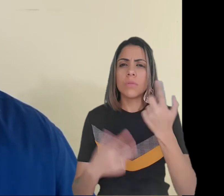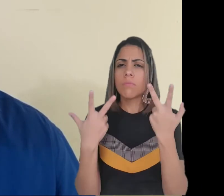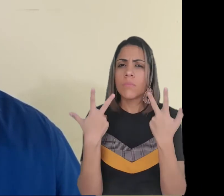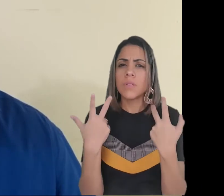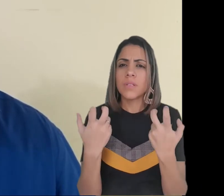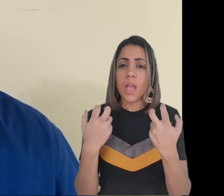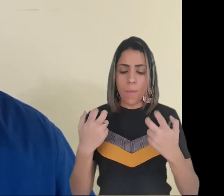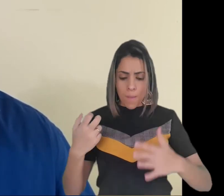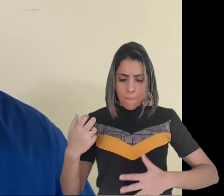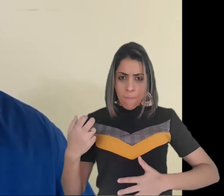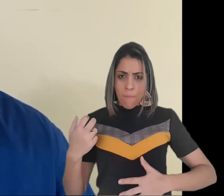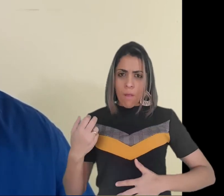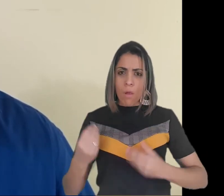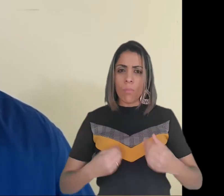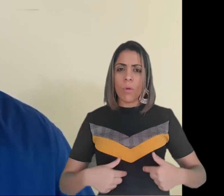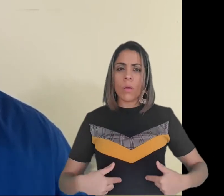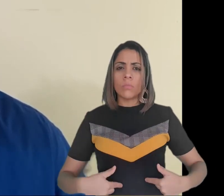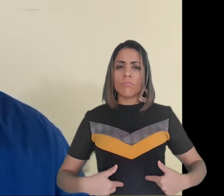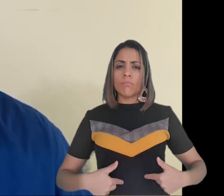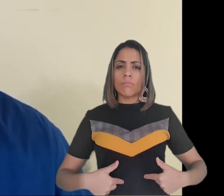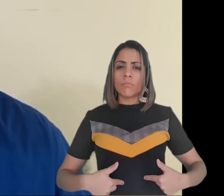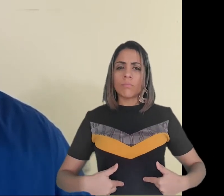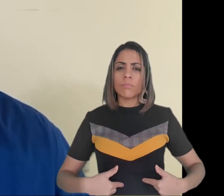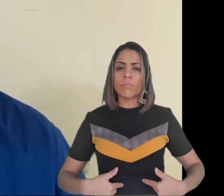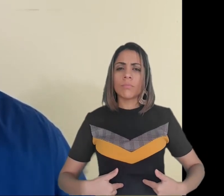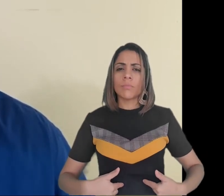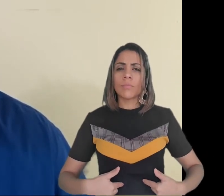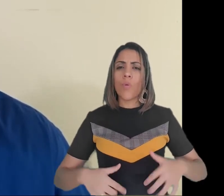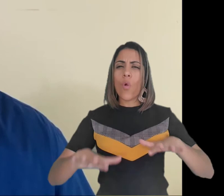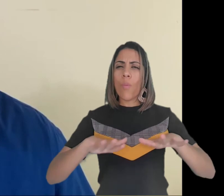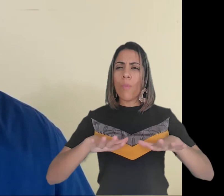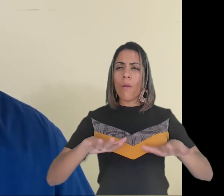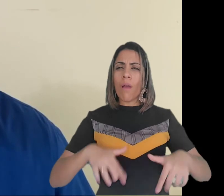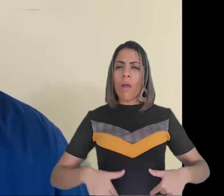Perceba como mexe o abdômen na hora que você respira.